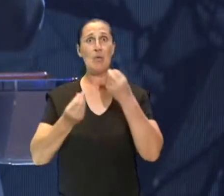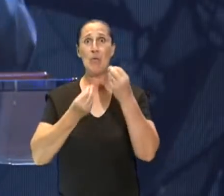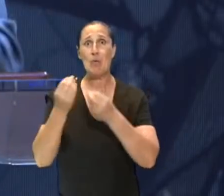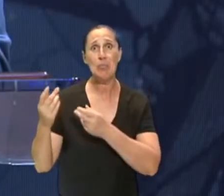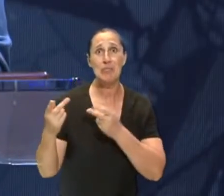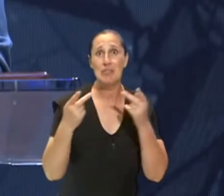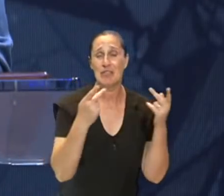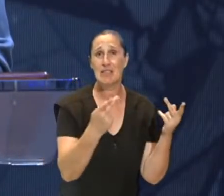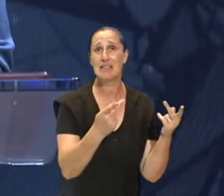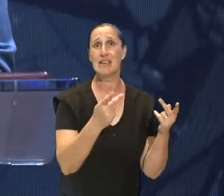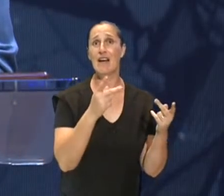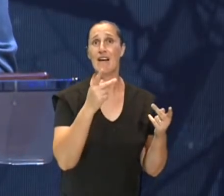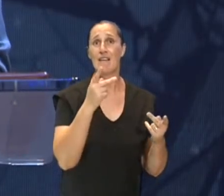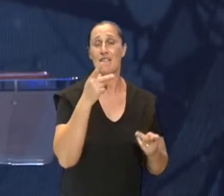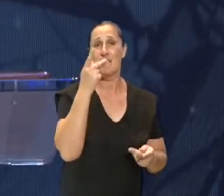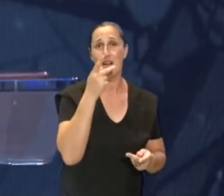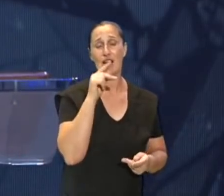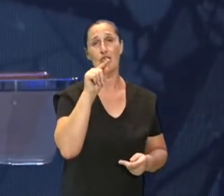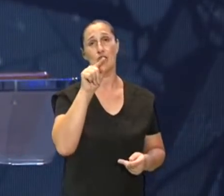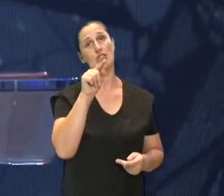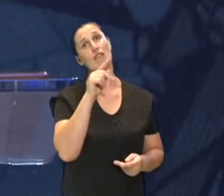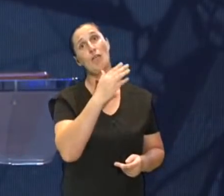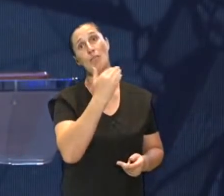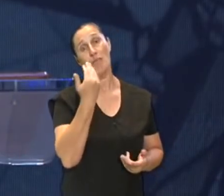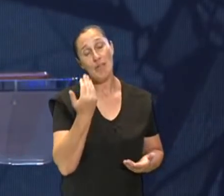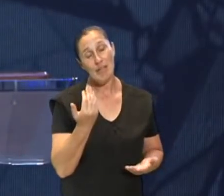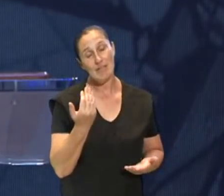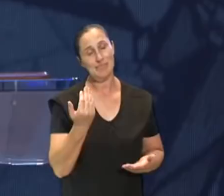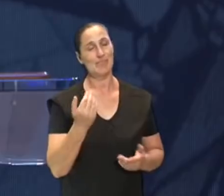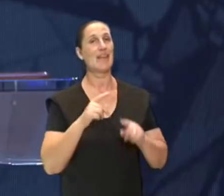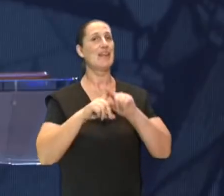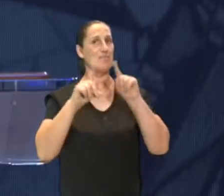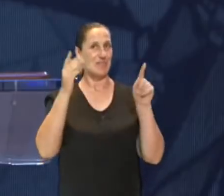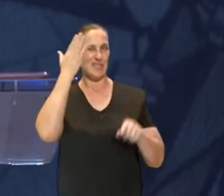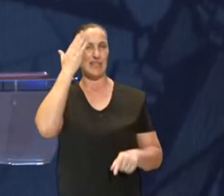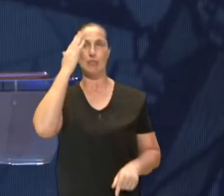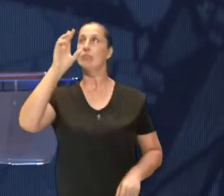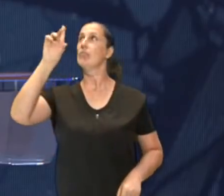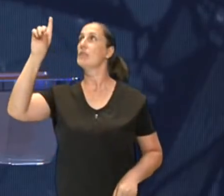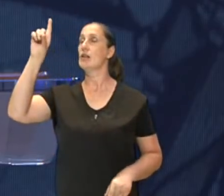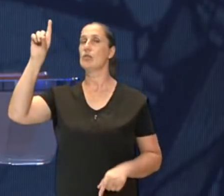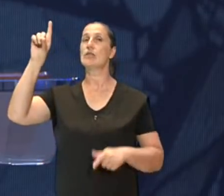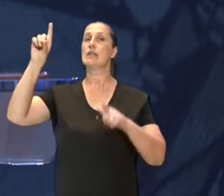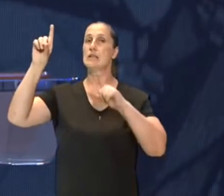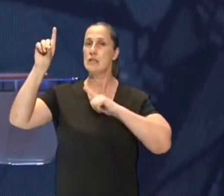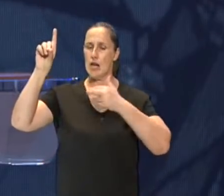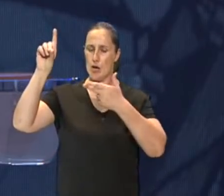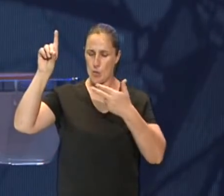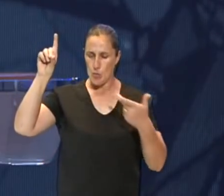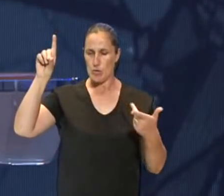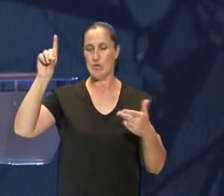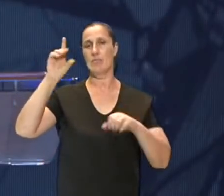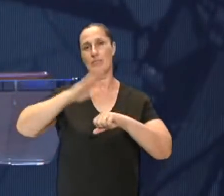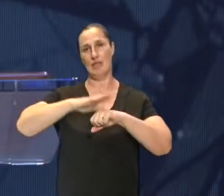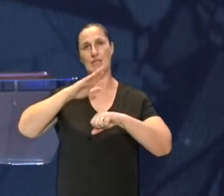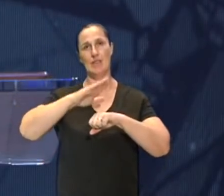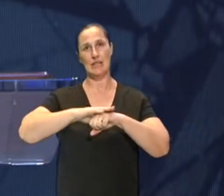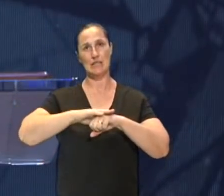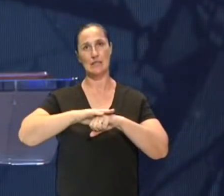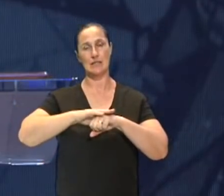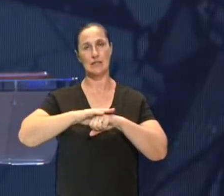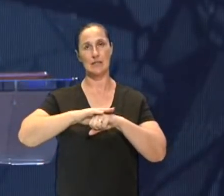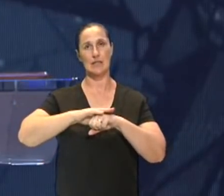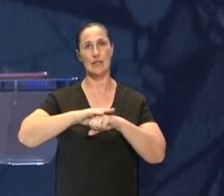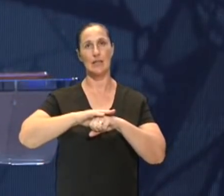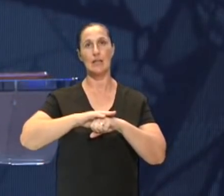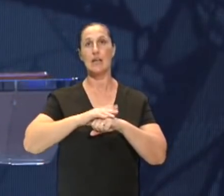parou para pensar nisso? Mas sabe, Deus tinha algo a fazer através das 2 visitas